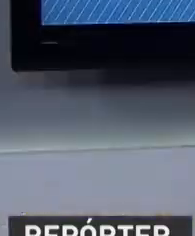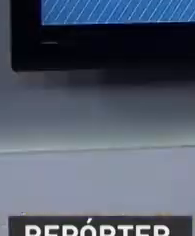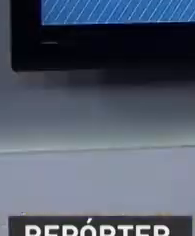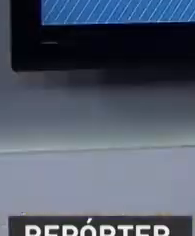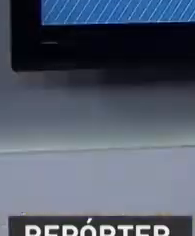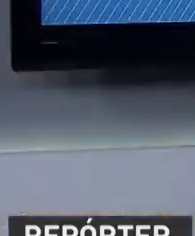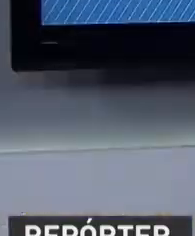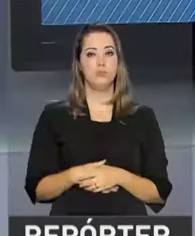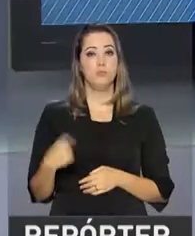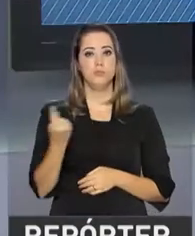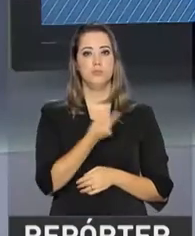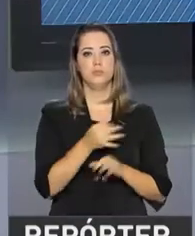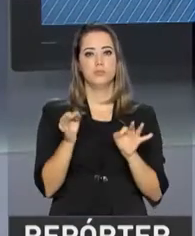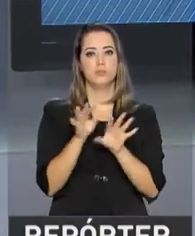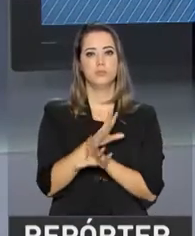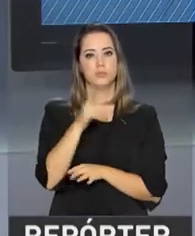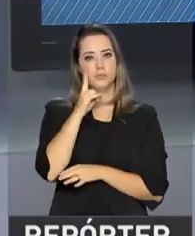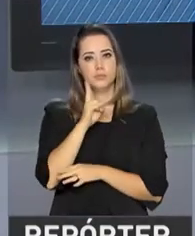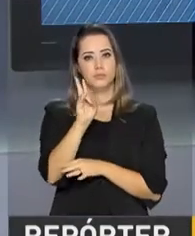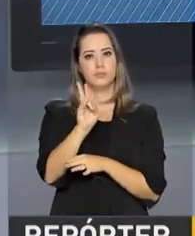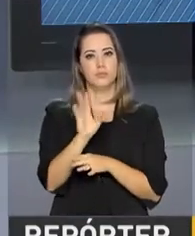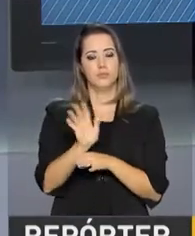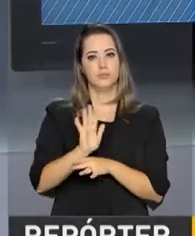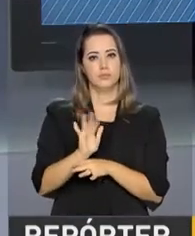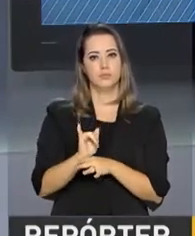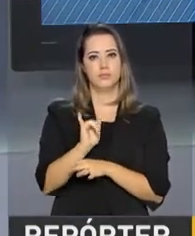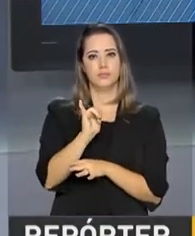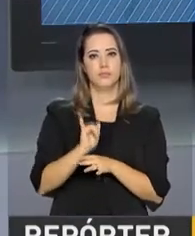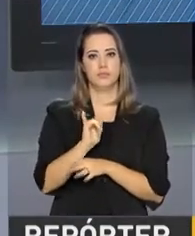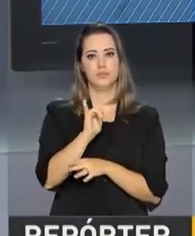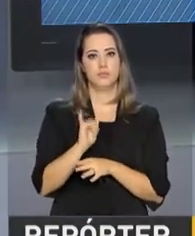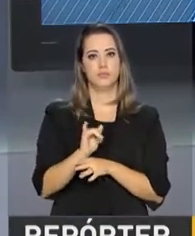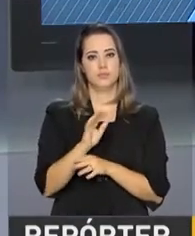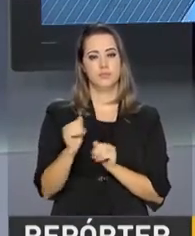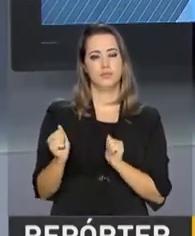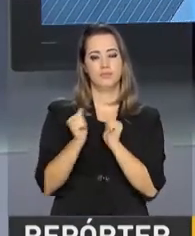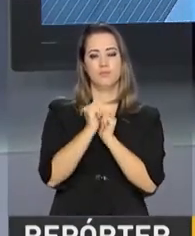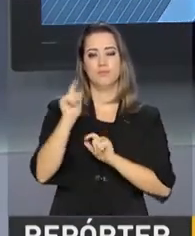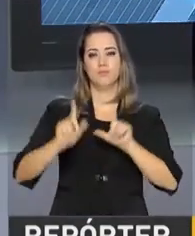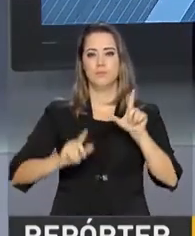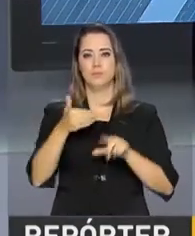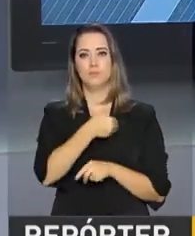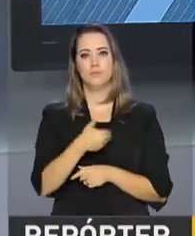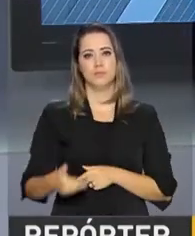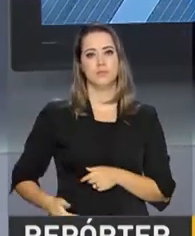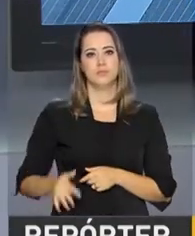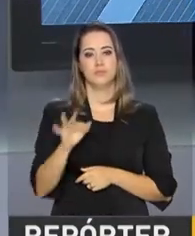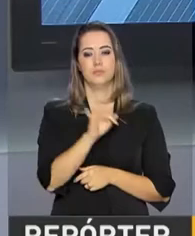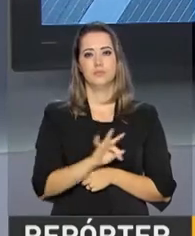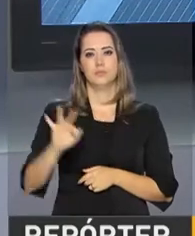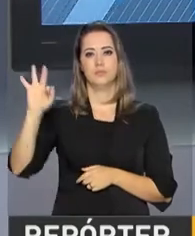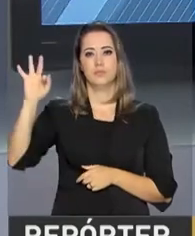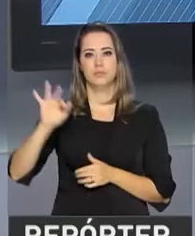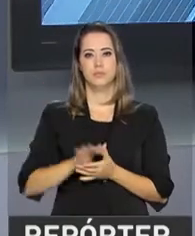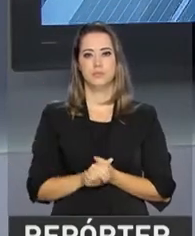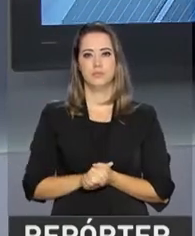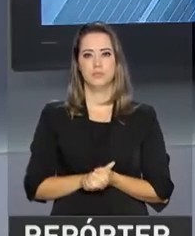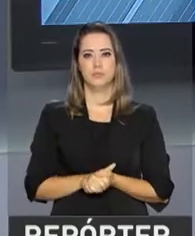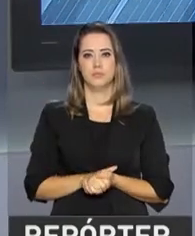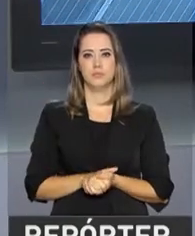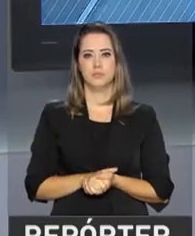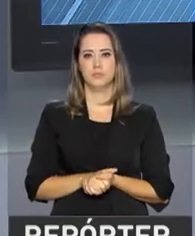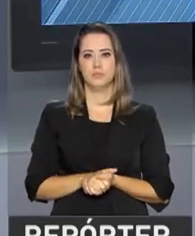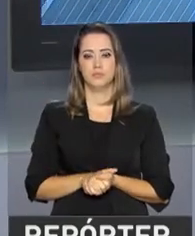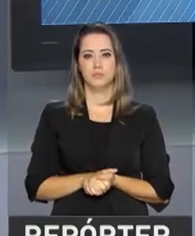e nós ficamos por aqui você pode rever as reportagens no youtube continue com a gente aqui na nbr a tv do governo